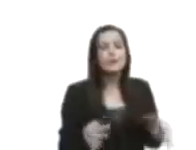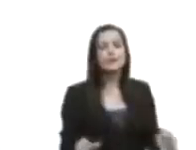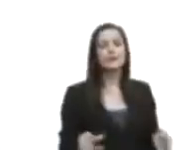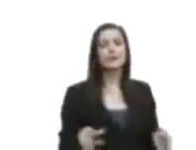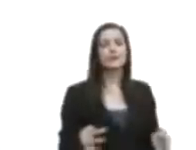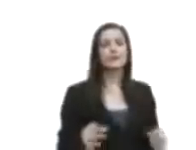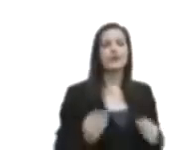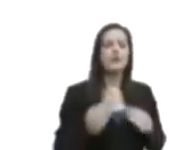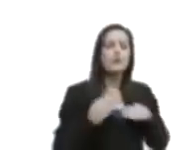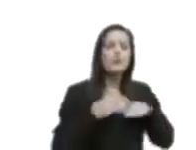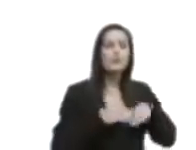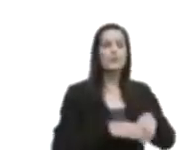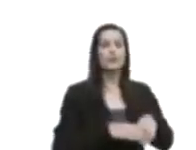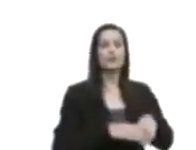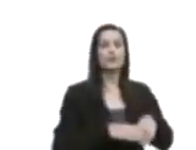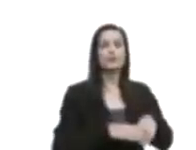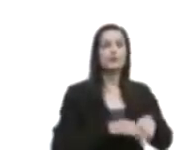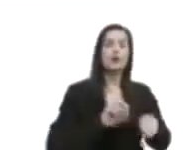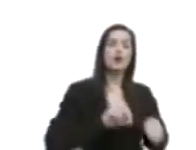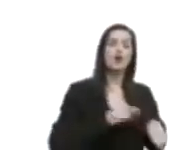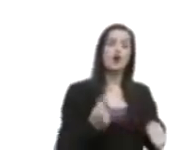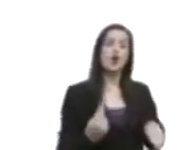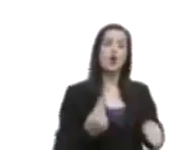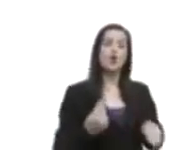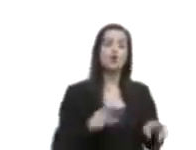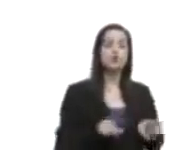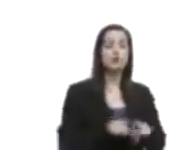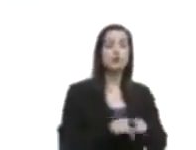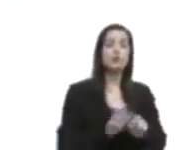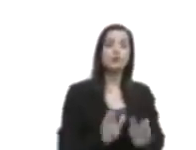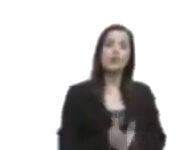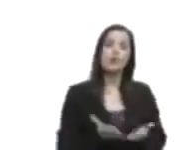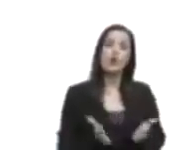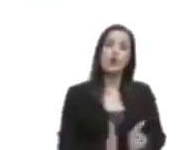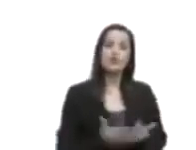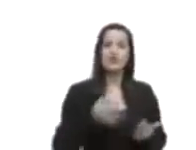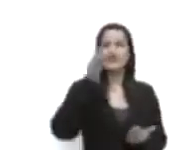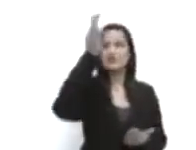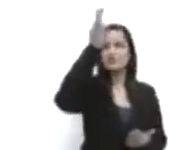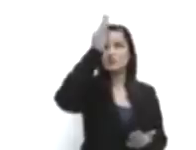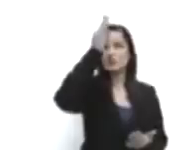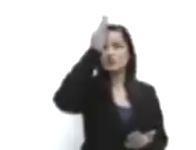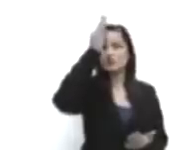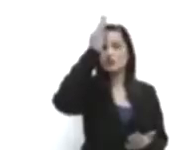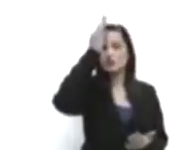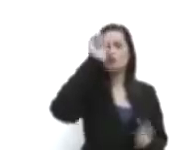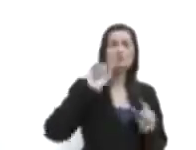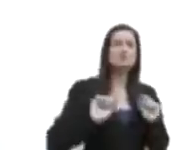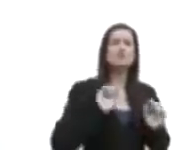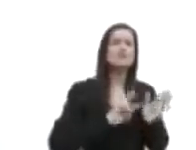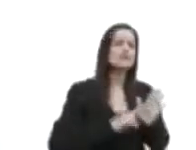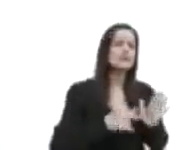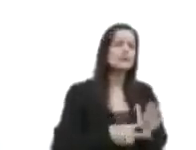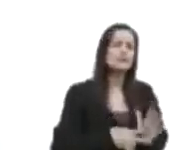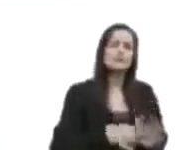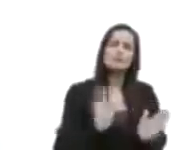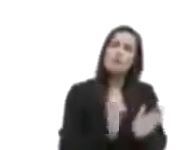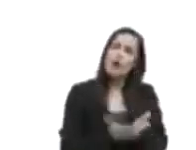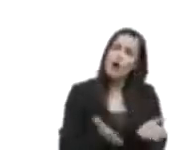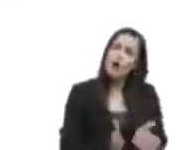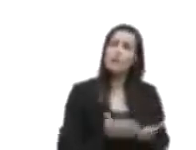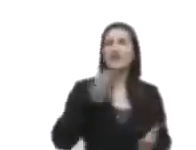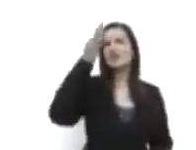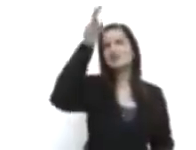os pobres de espírito. O que significa ser pobre de espírito?